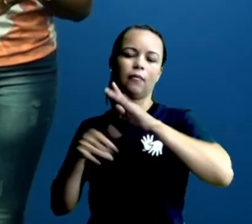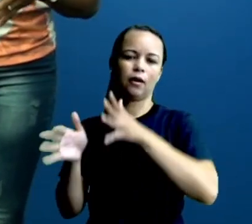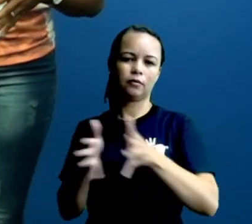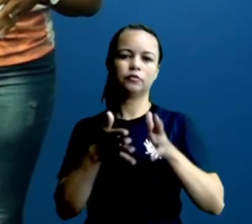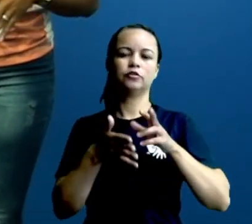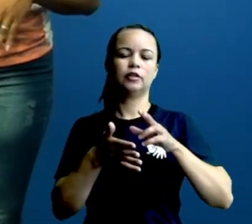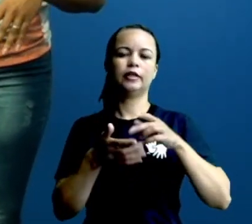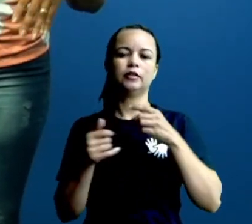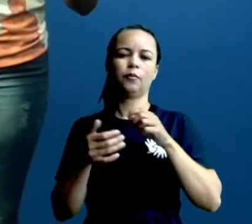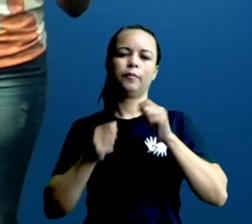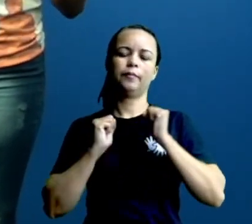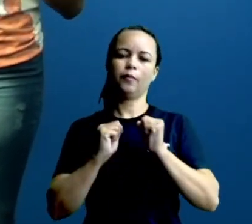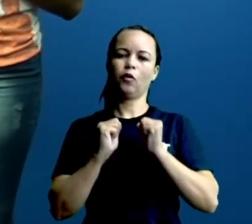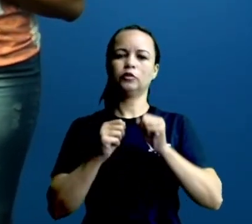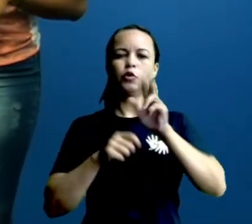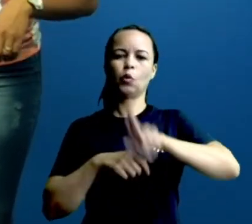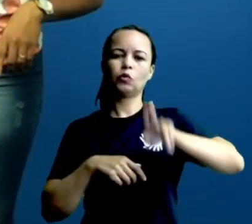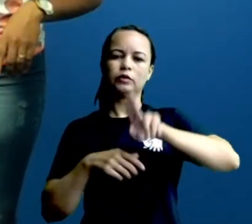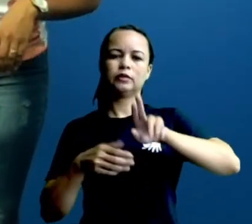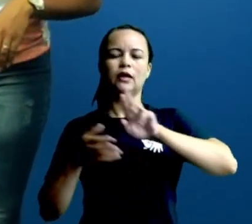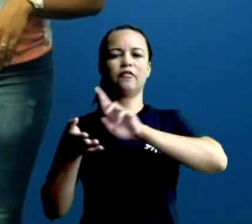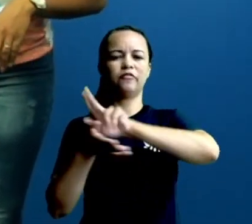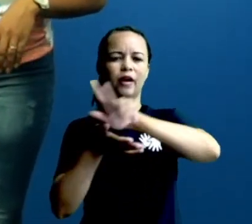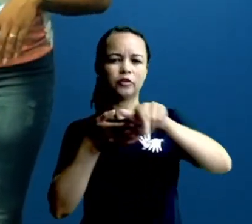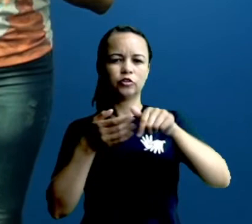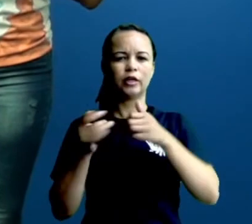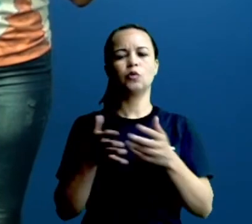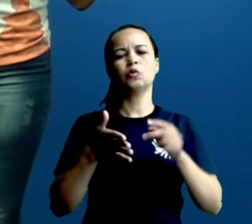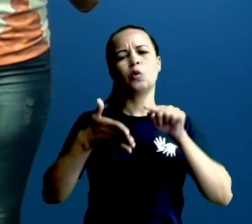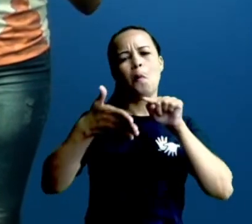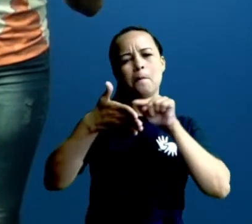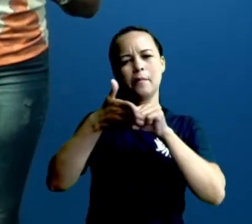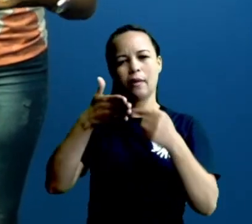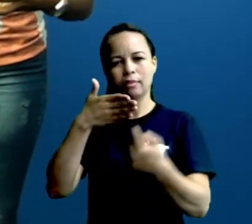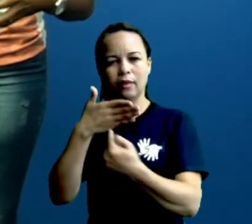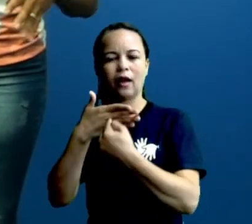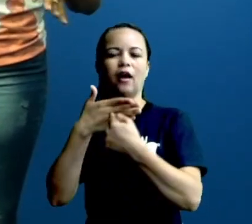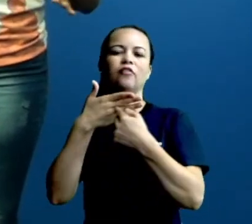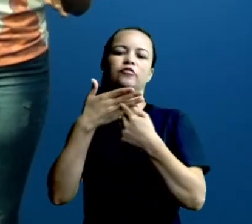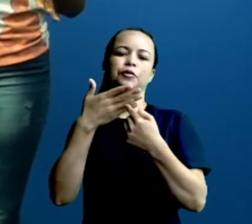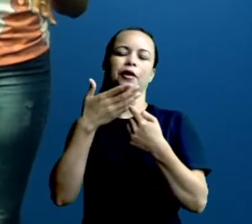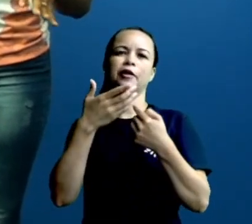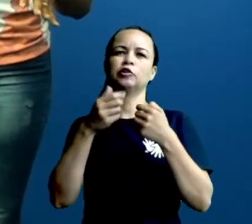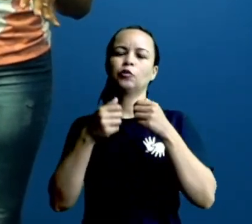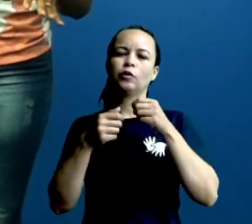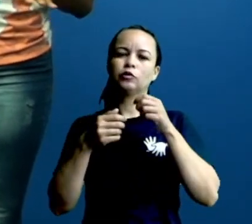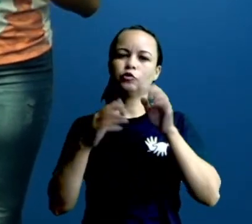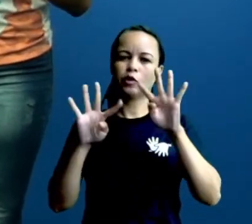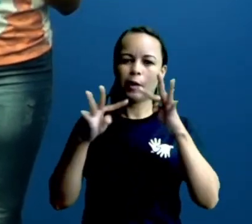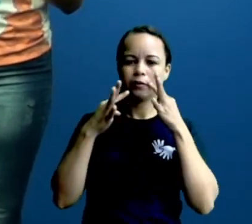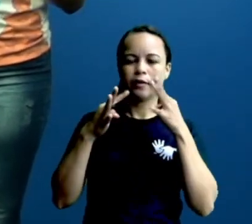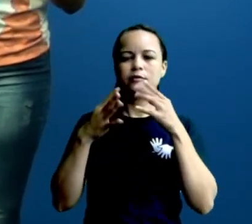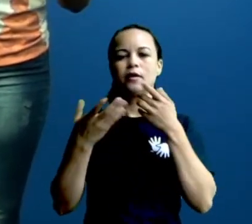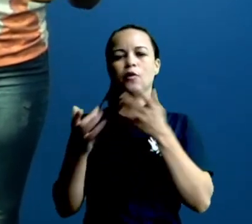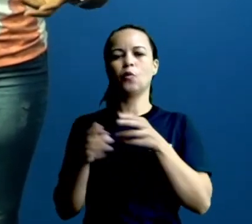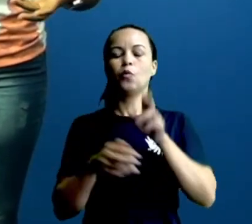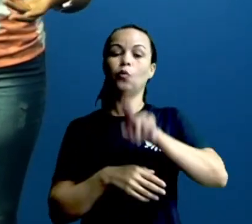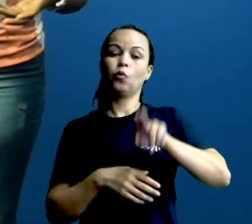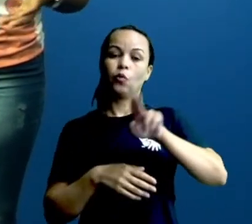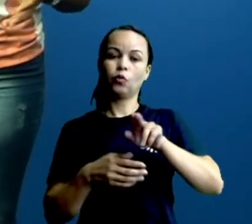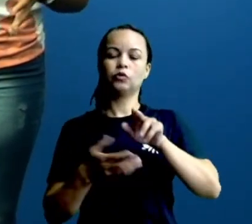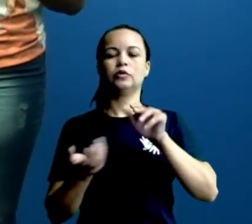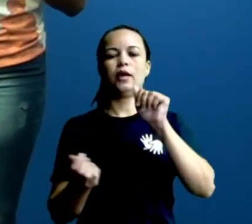vários recursos. Você pode usar metáforas, tá? Que chamam muita atenção quando você usa metáforas. O uso também